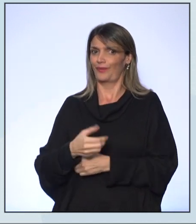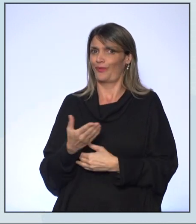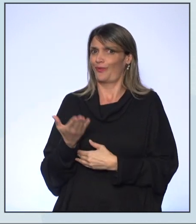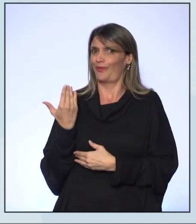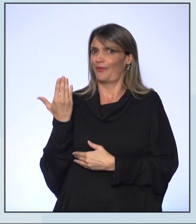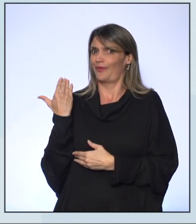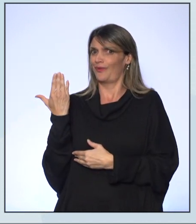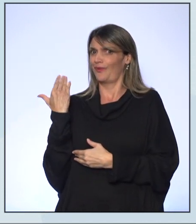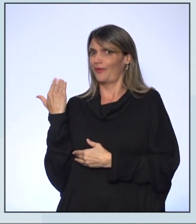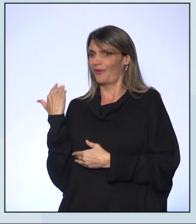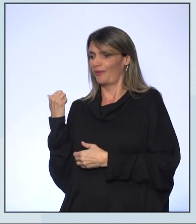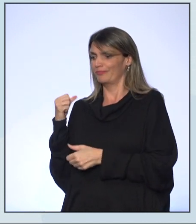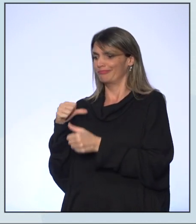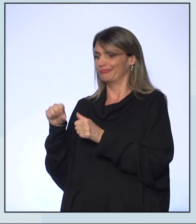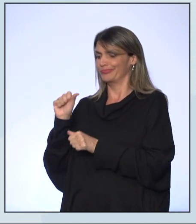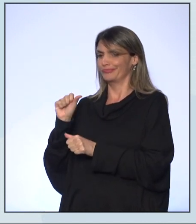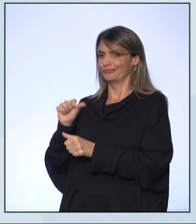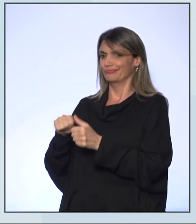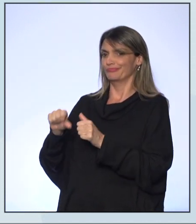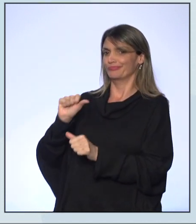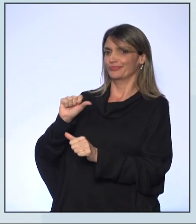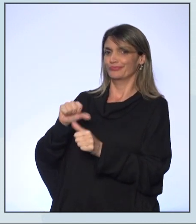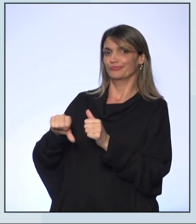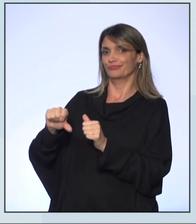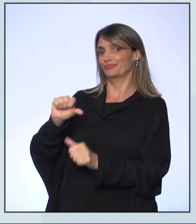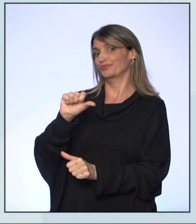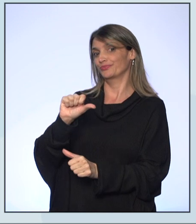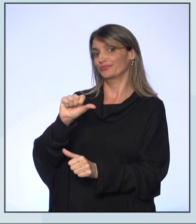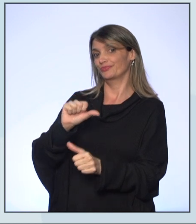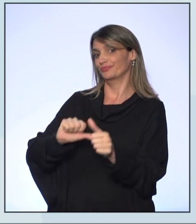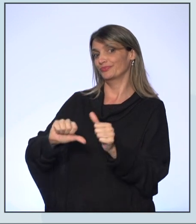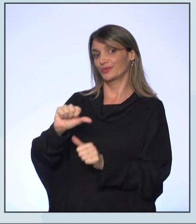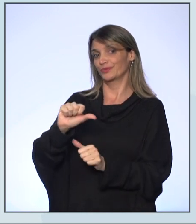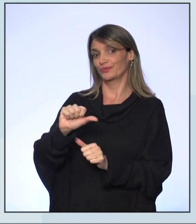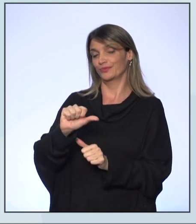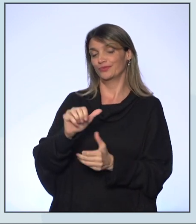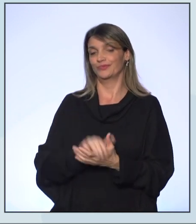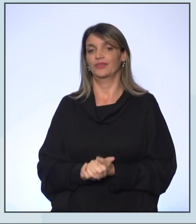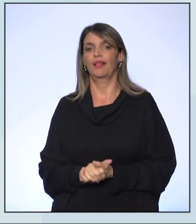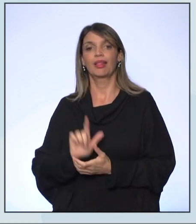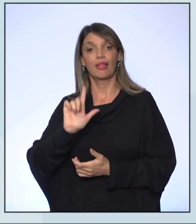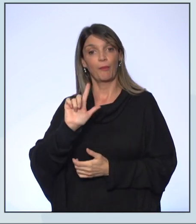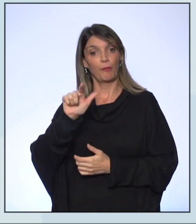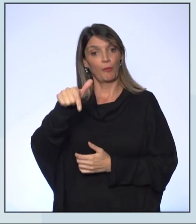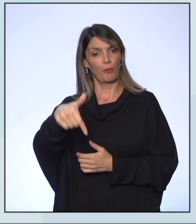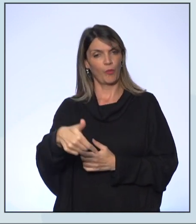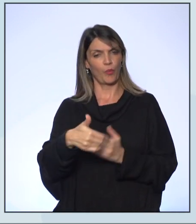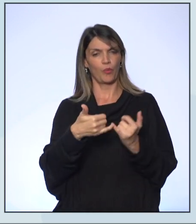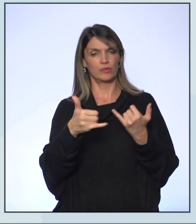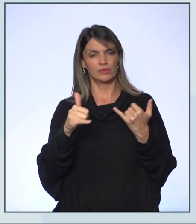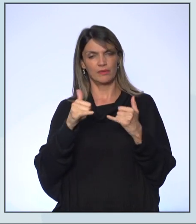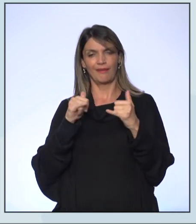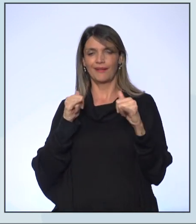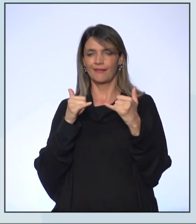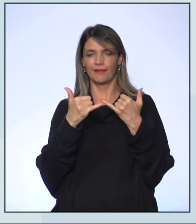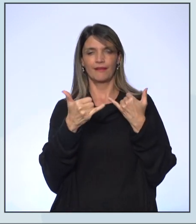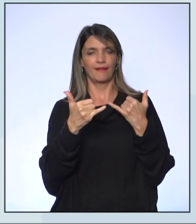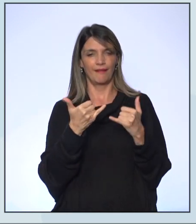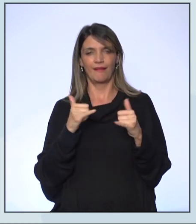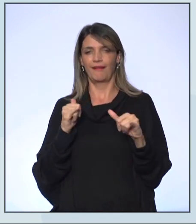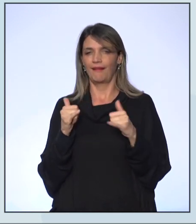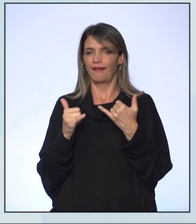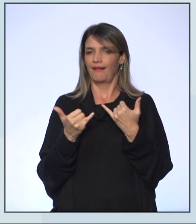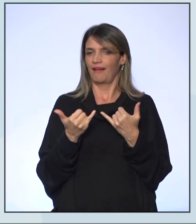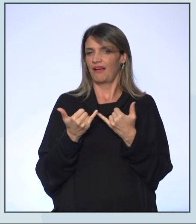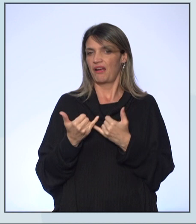ele avançou. Ele foi avançando, depois chegou a eletricidade, pôde ter um modelo um pouquinho mais robusto, mas já é